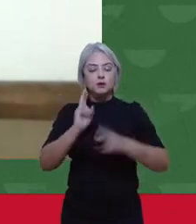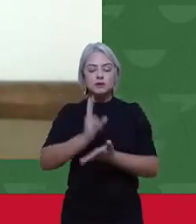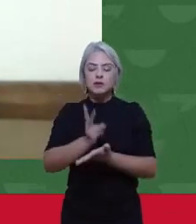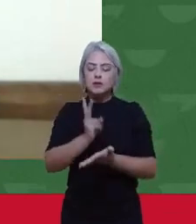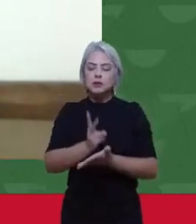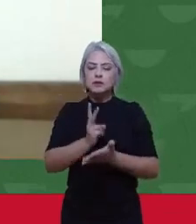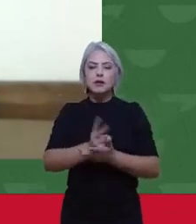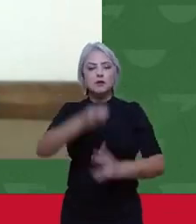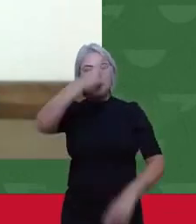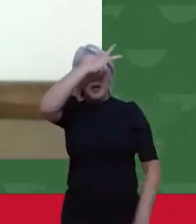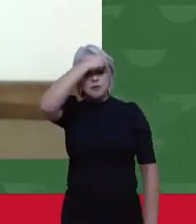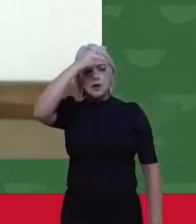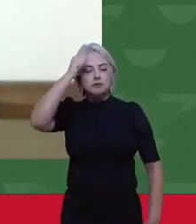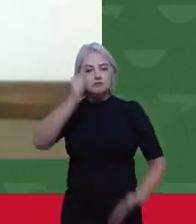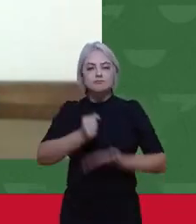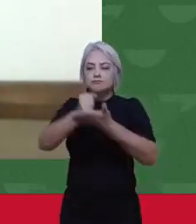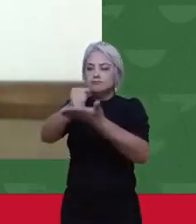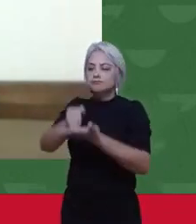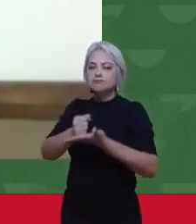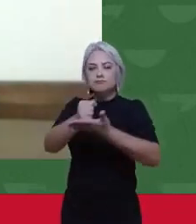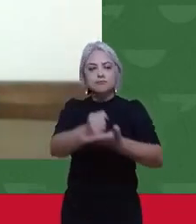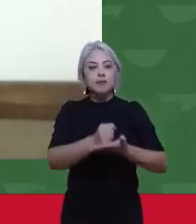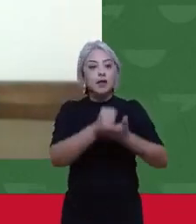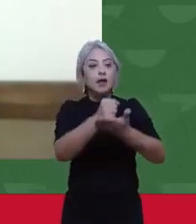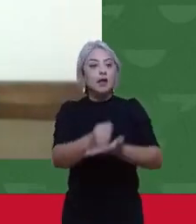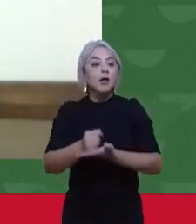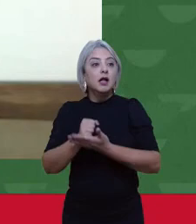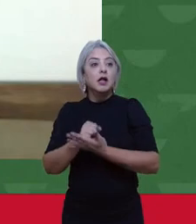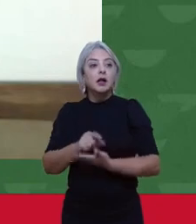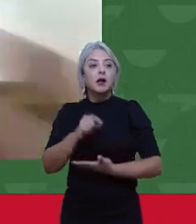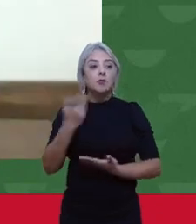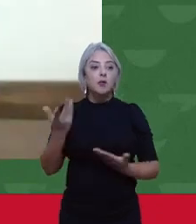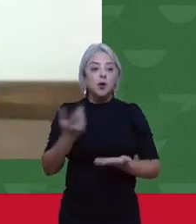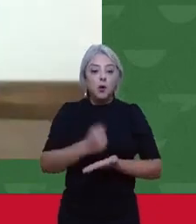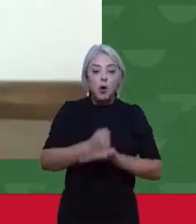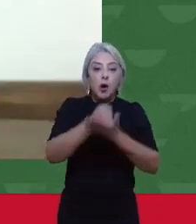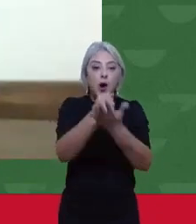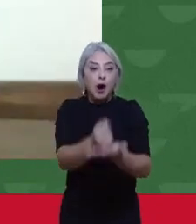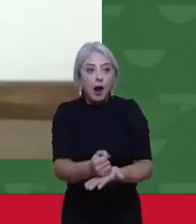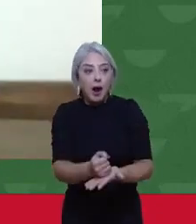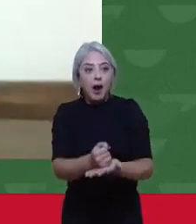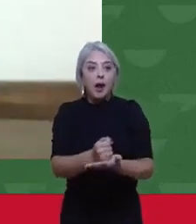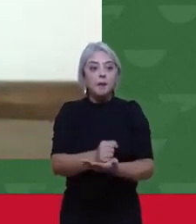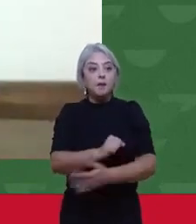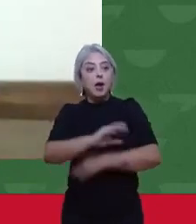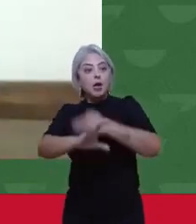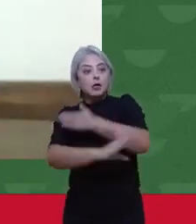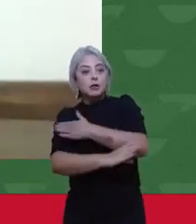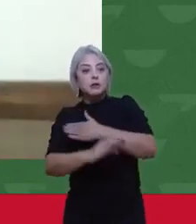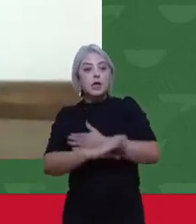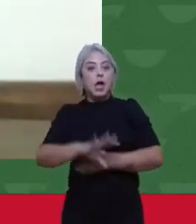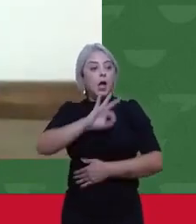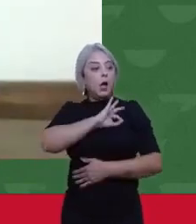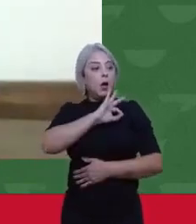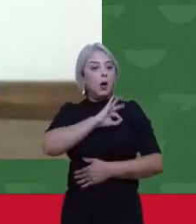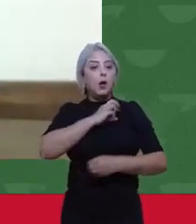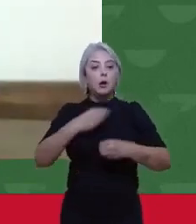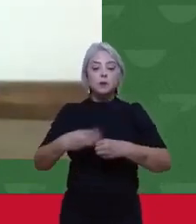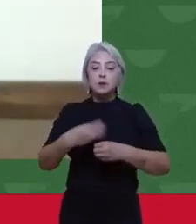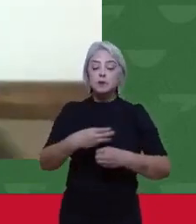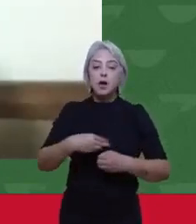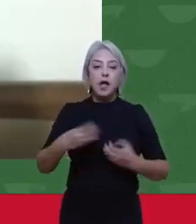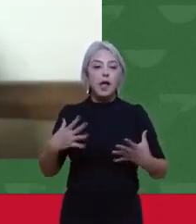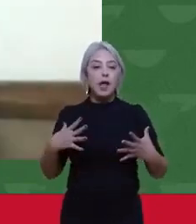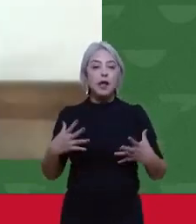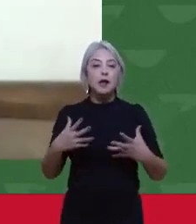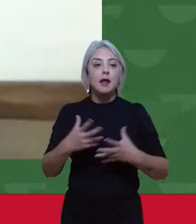sempre a prefeitura estava apoiando com todas, desde o apoio de agentes civis, de guardas municipais, todo mundo, era